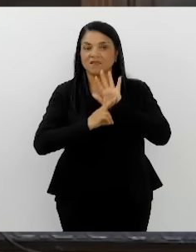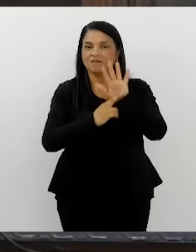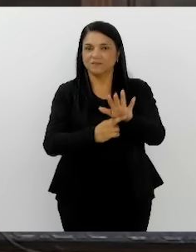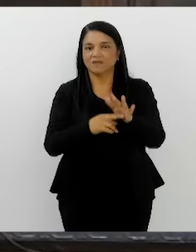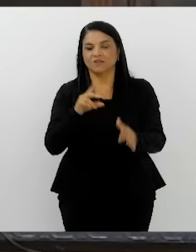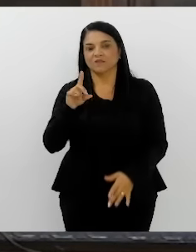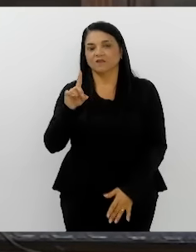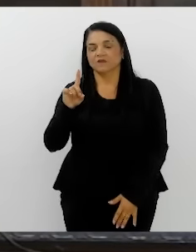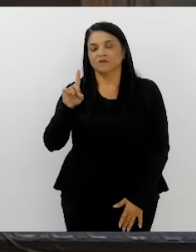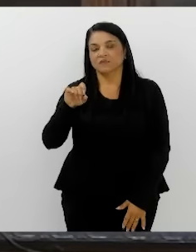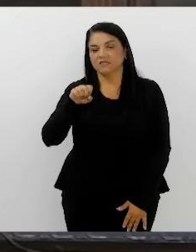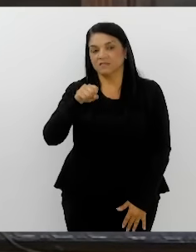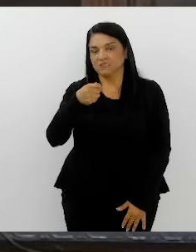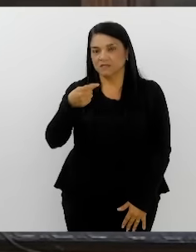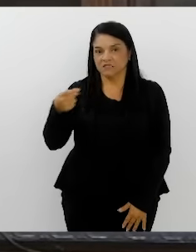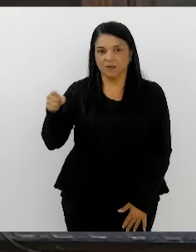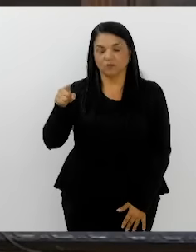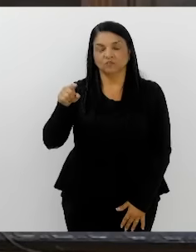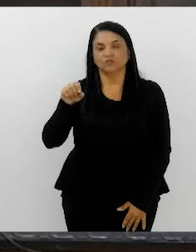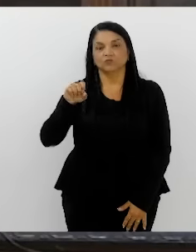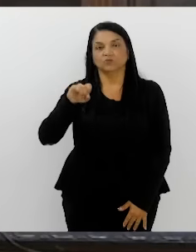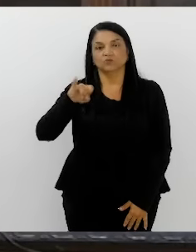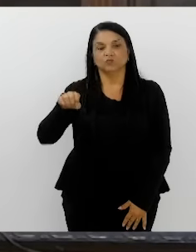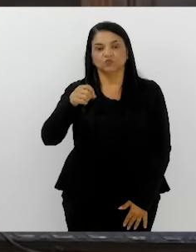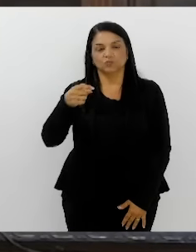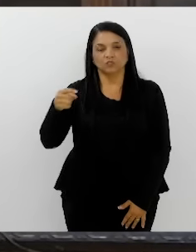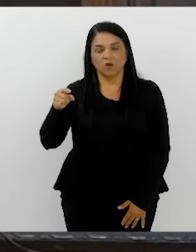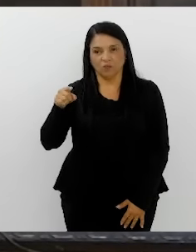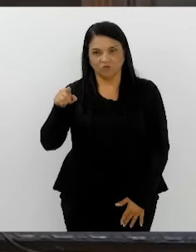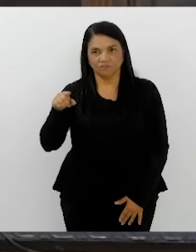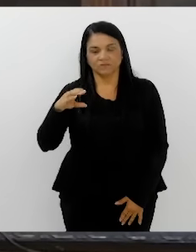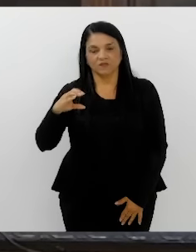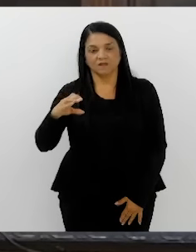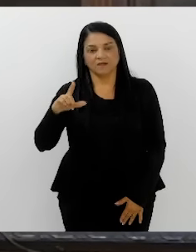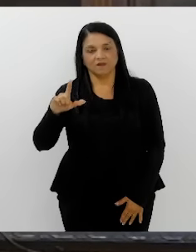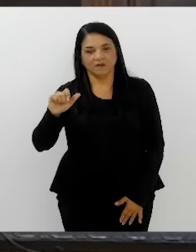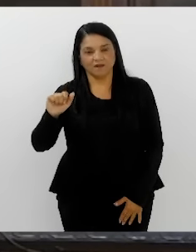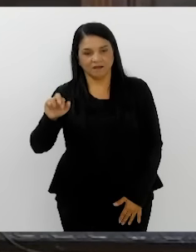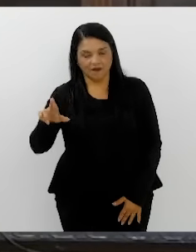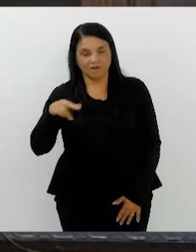também. 3 coisas sempre me impressionaram muito em Monsenhor João Clar: sua fé,